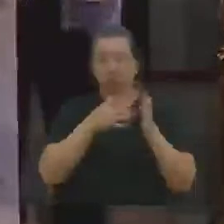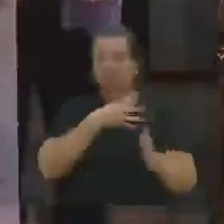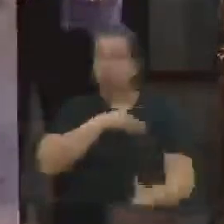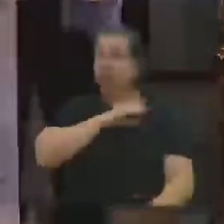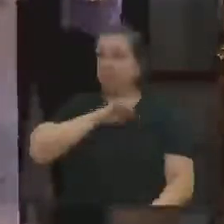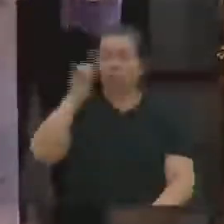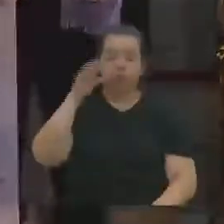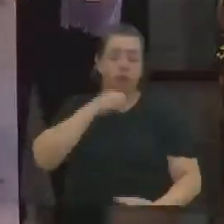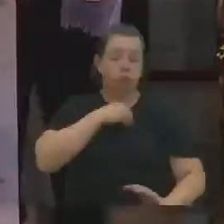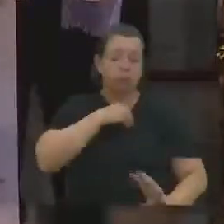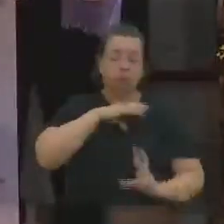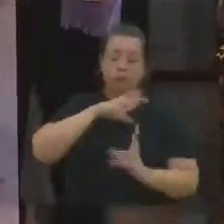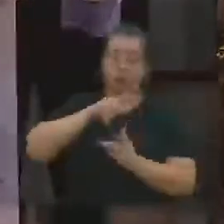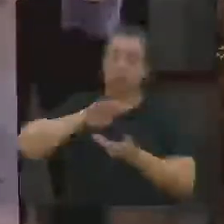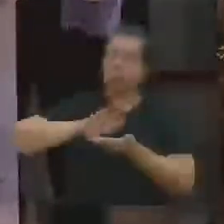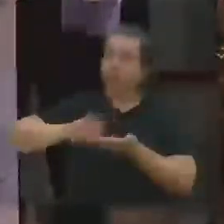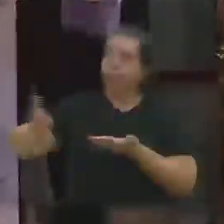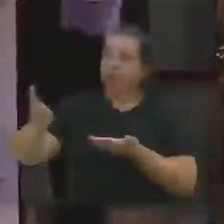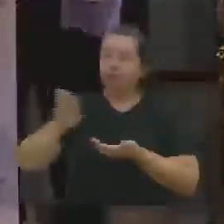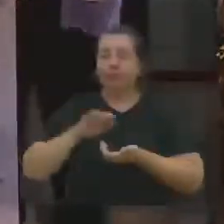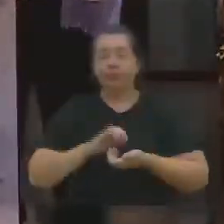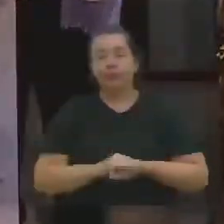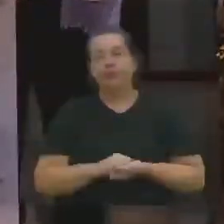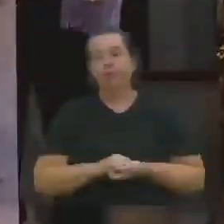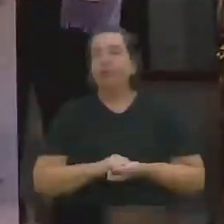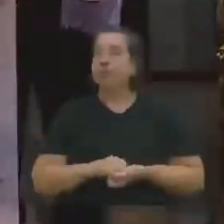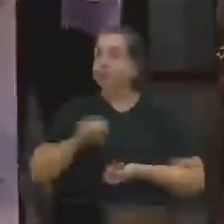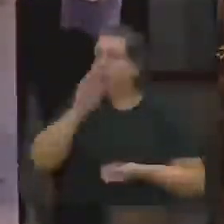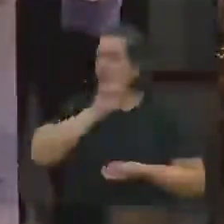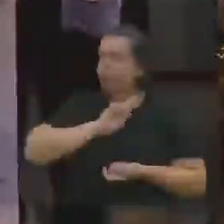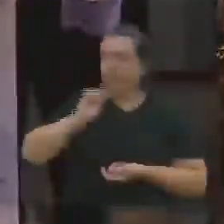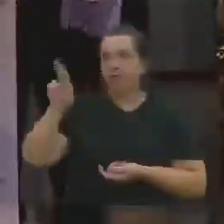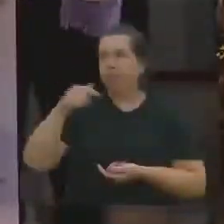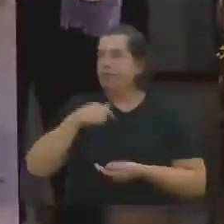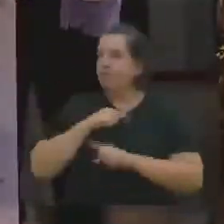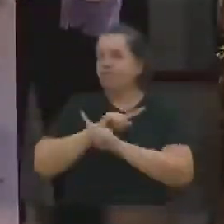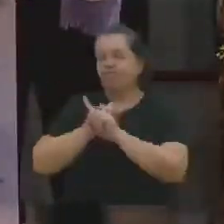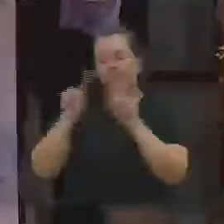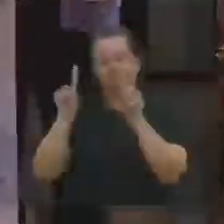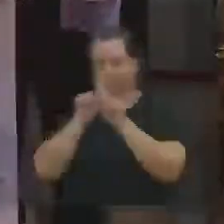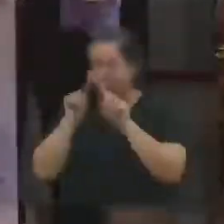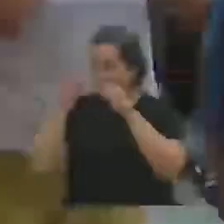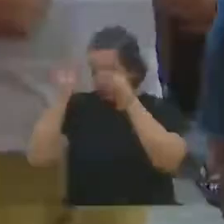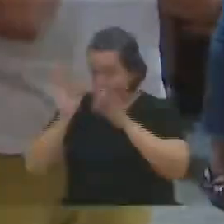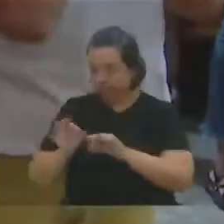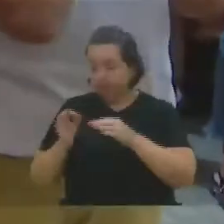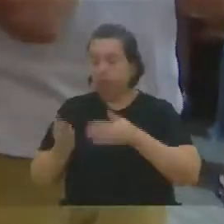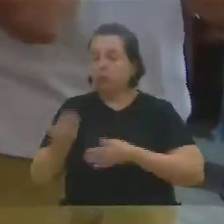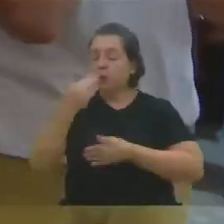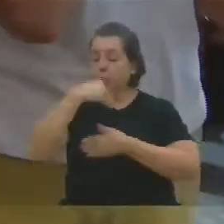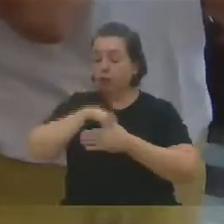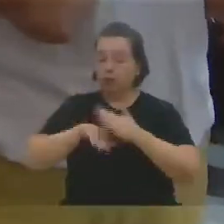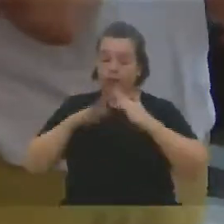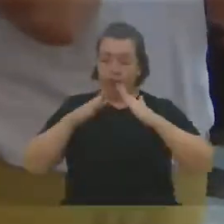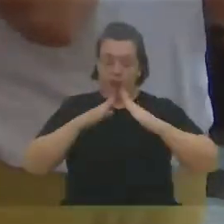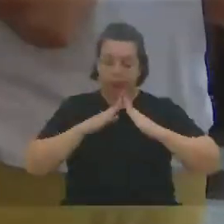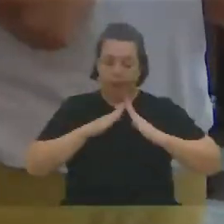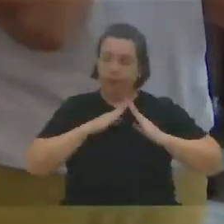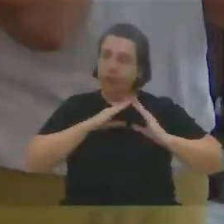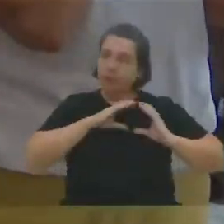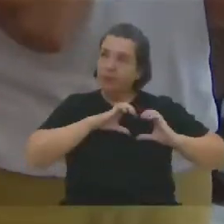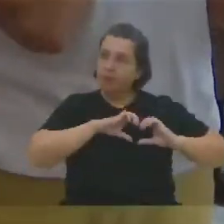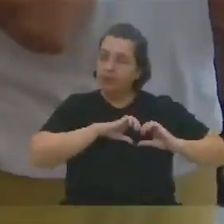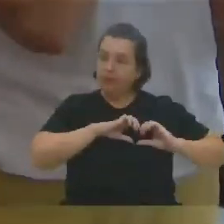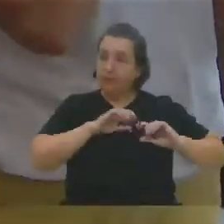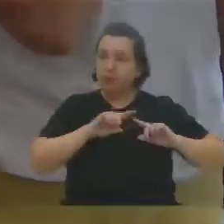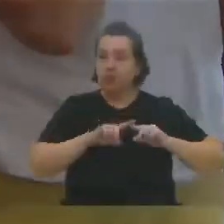queridos irmãos, Cordeiro de Deus, que tira o pecado do mundo. Senhor, eu não sou digno de que entreis em